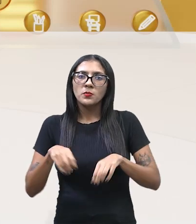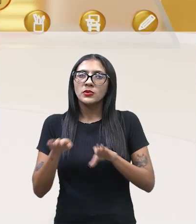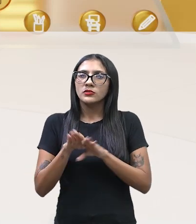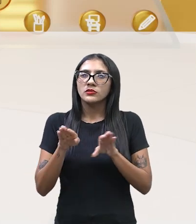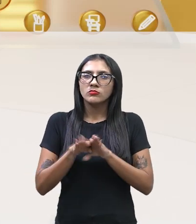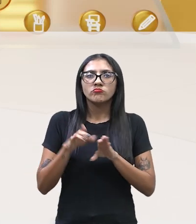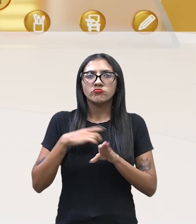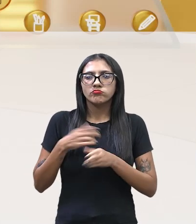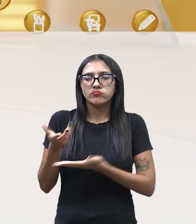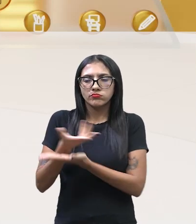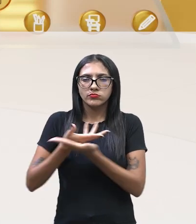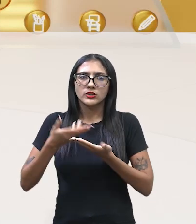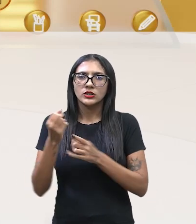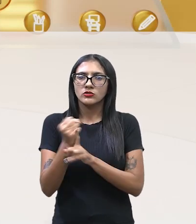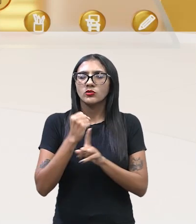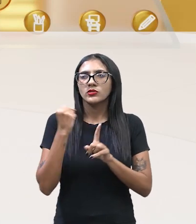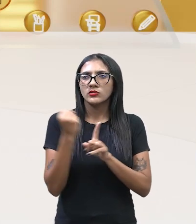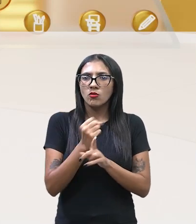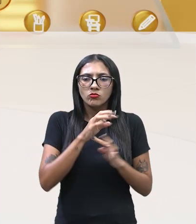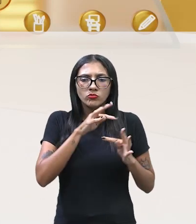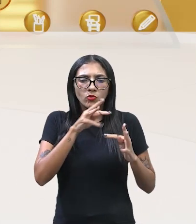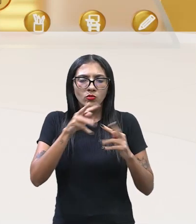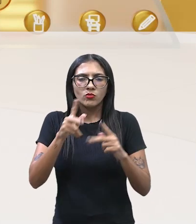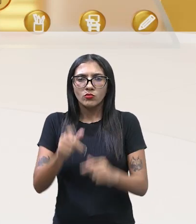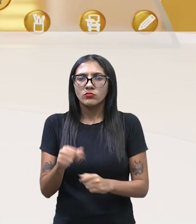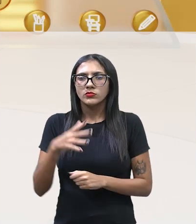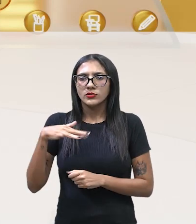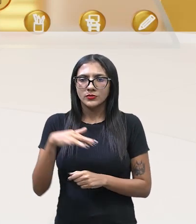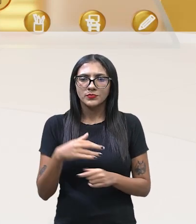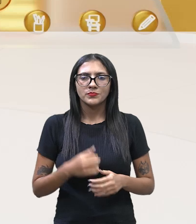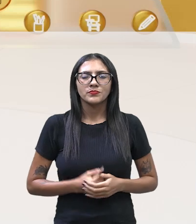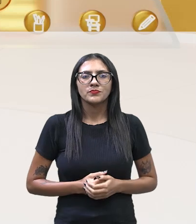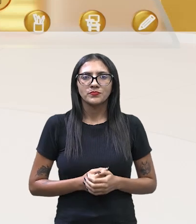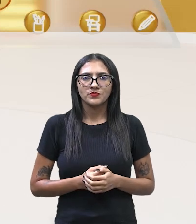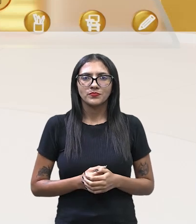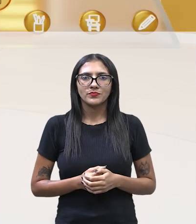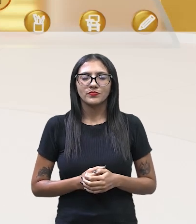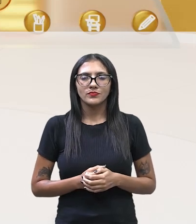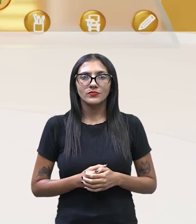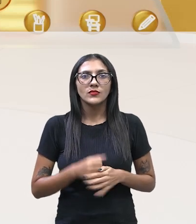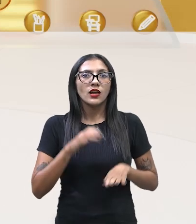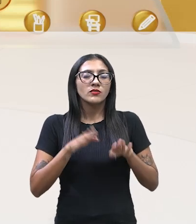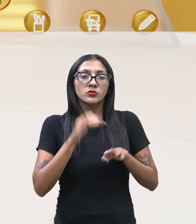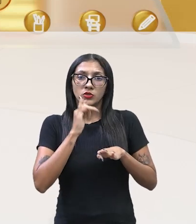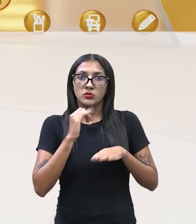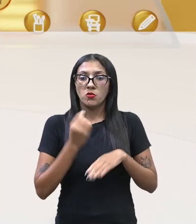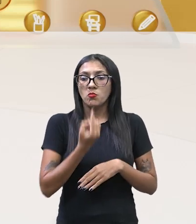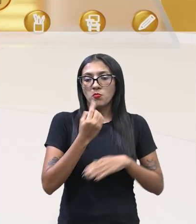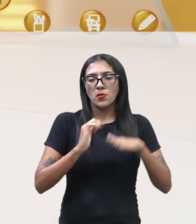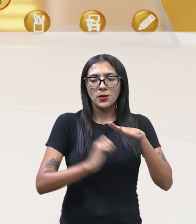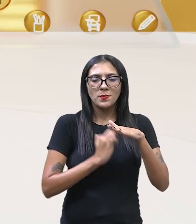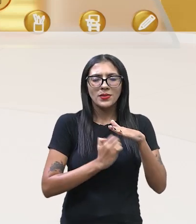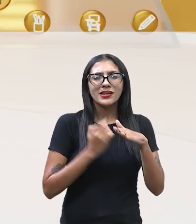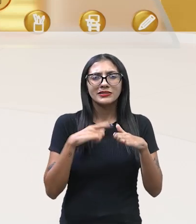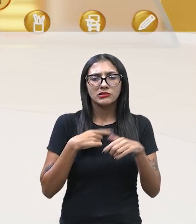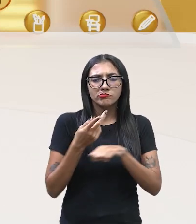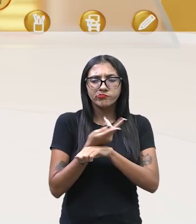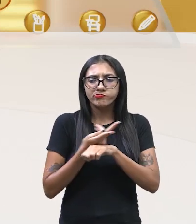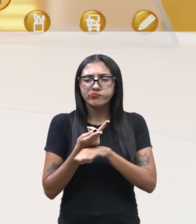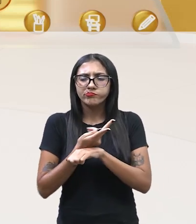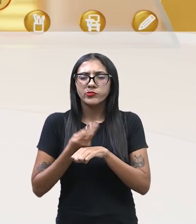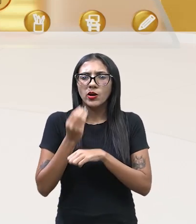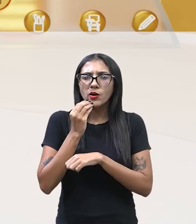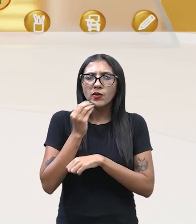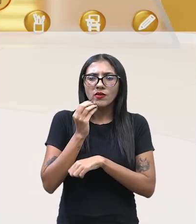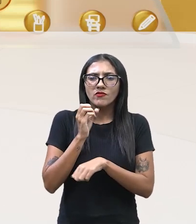lado social, certo? Às vezes uma empresa está procurando funcionários e não consegue porque não tem